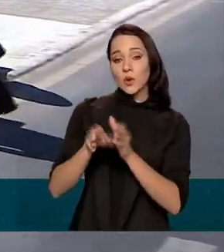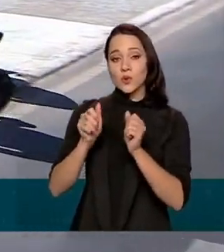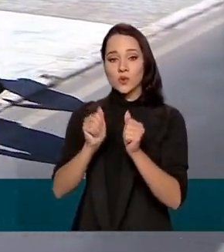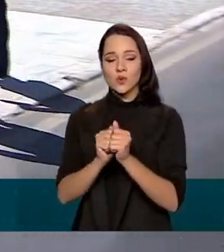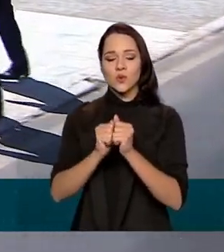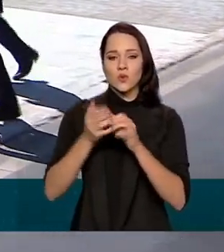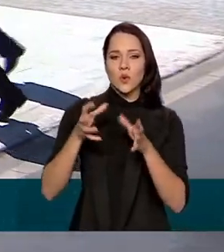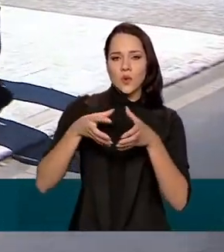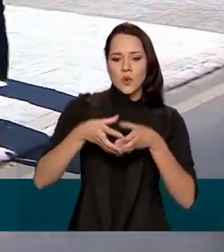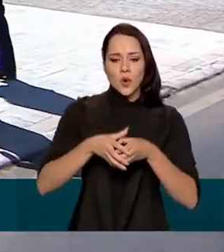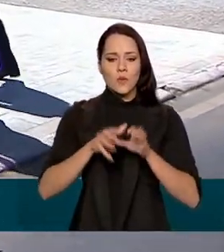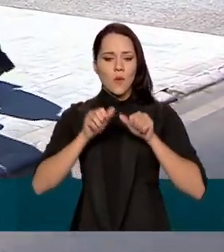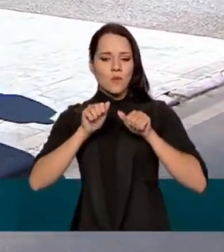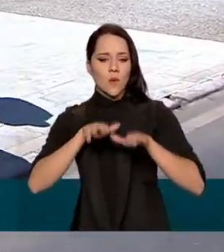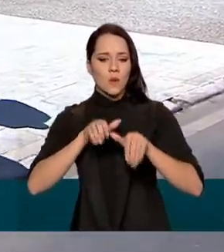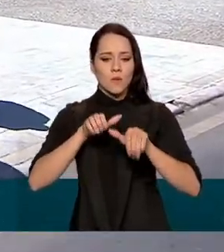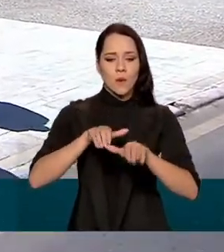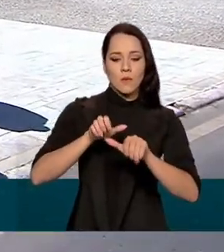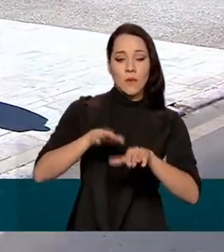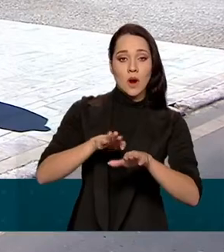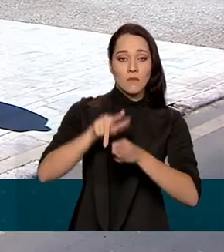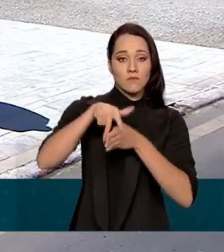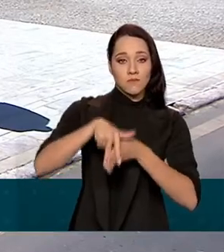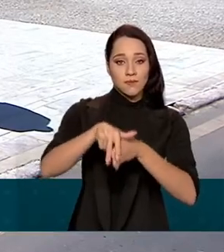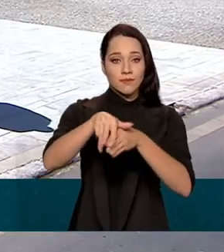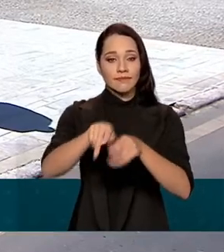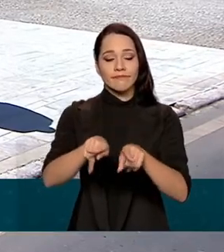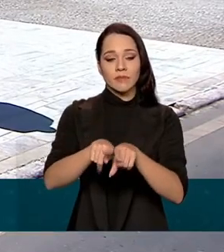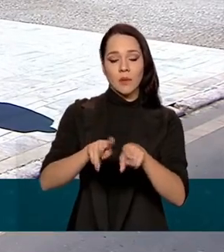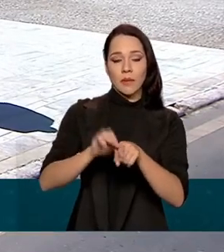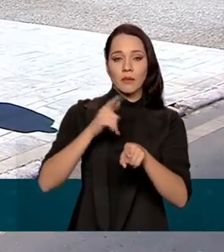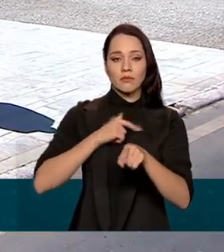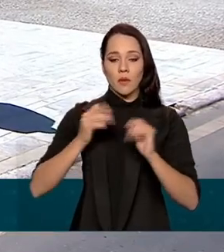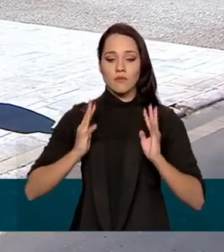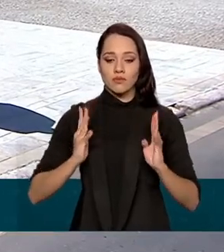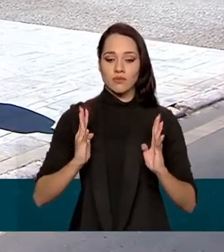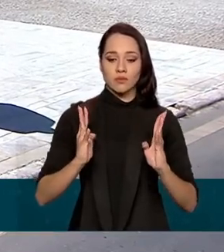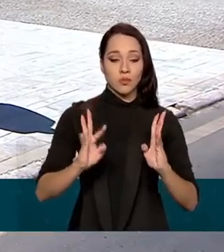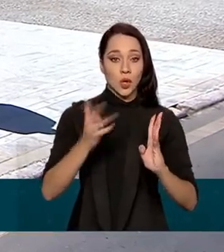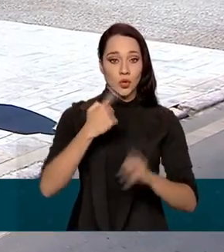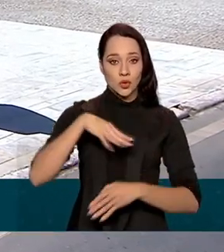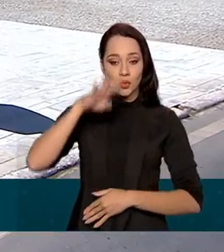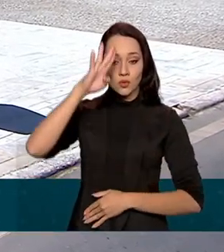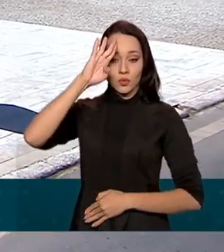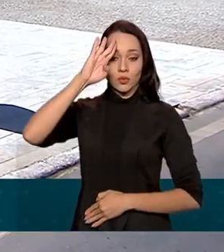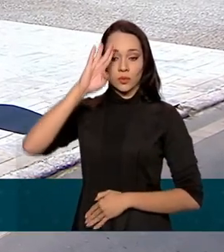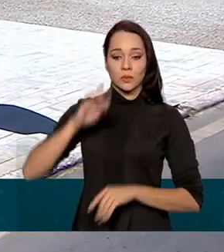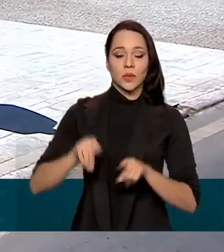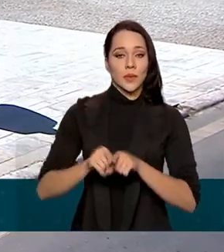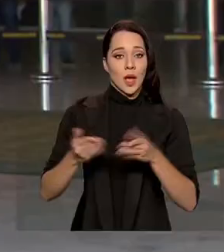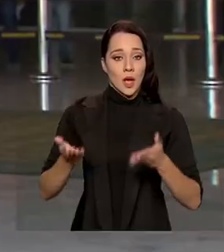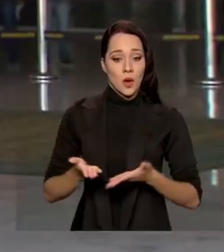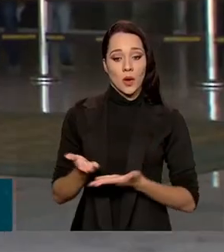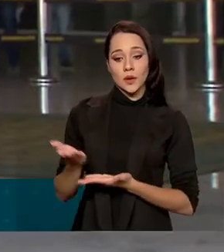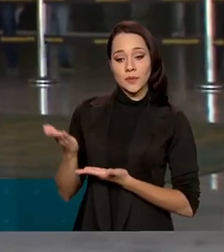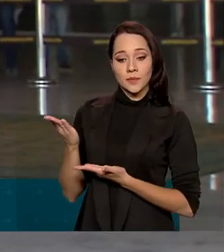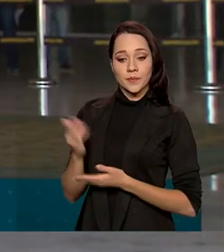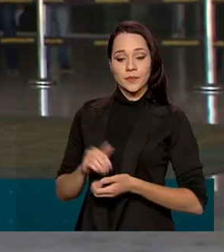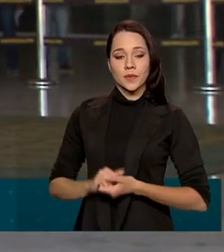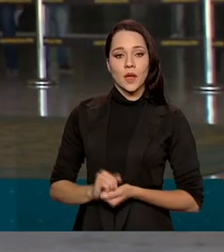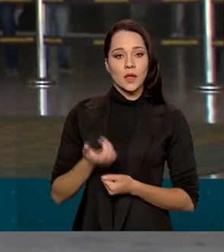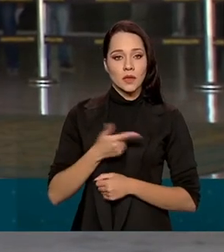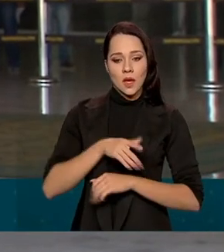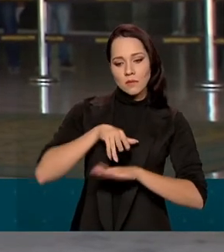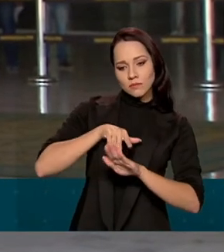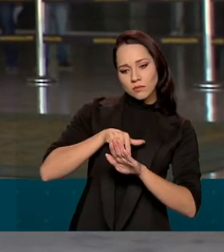pela cavalaria, passou em revista a guarda de honra e agora ali na rampa